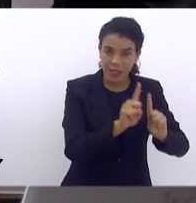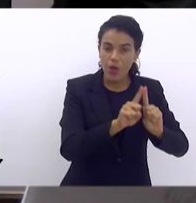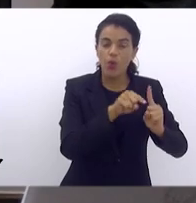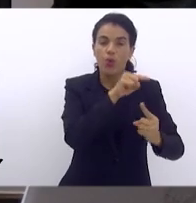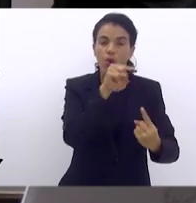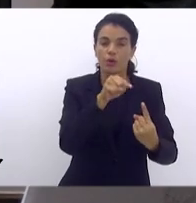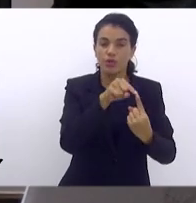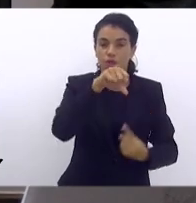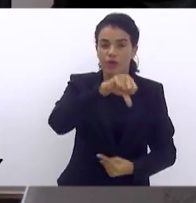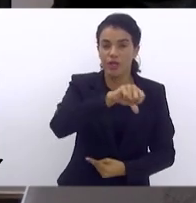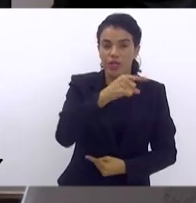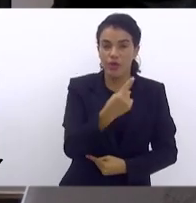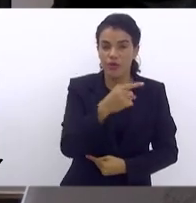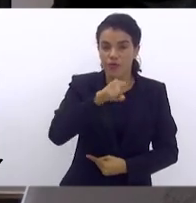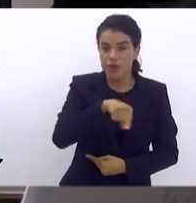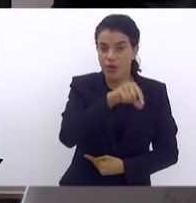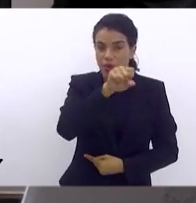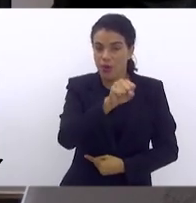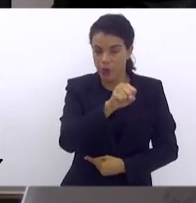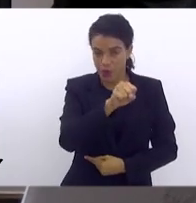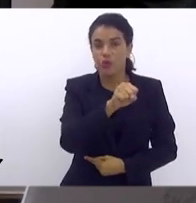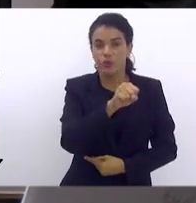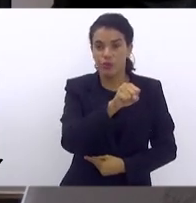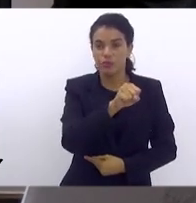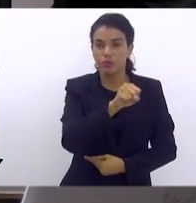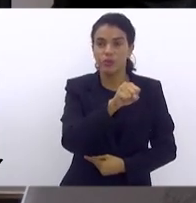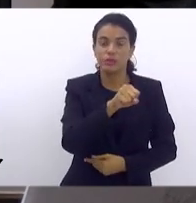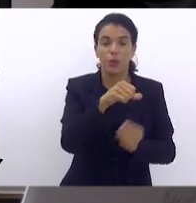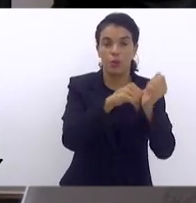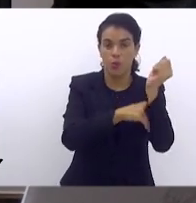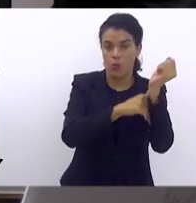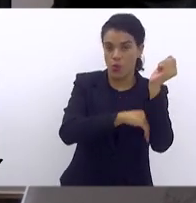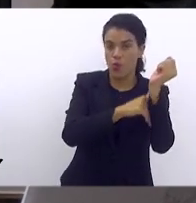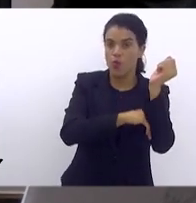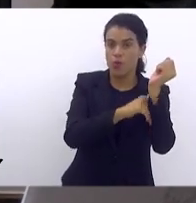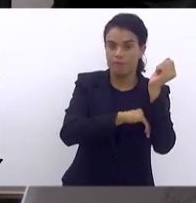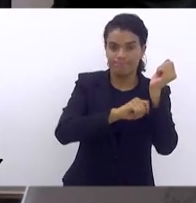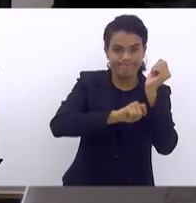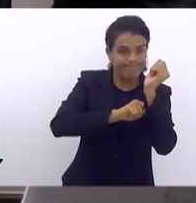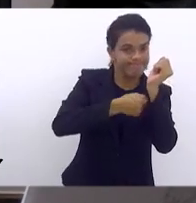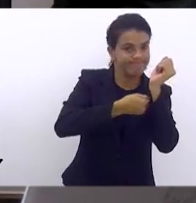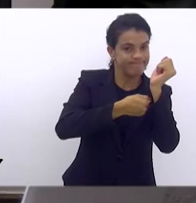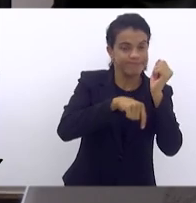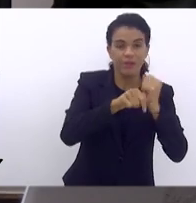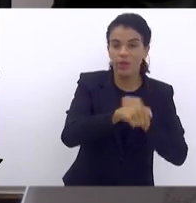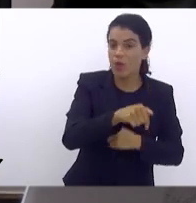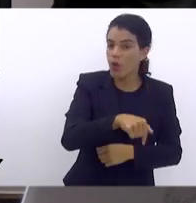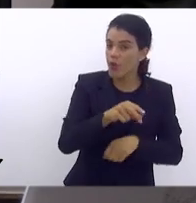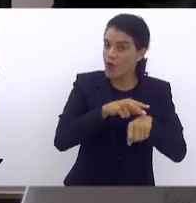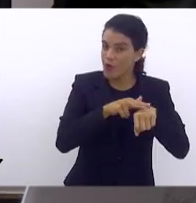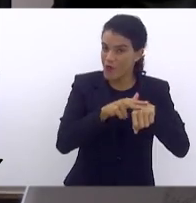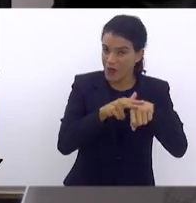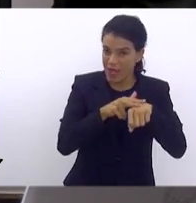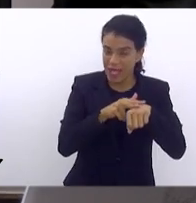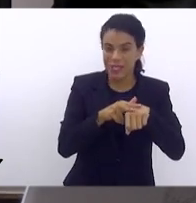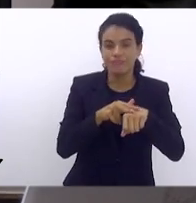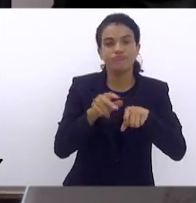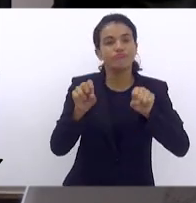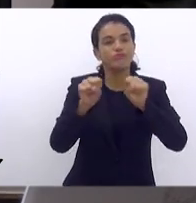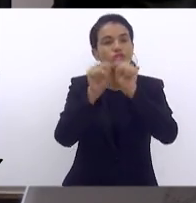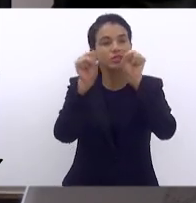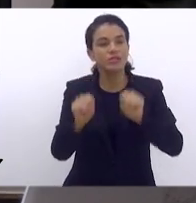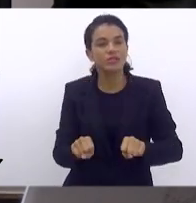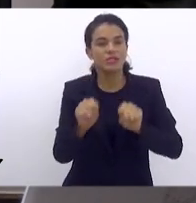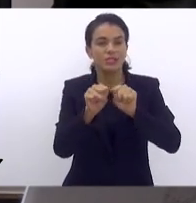que 91,8% dos casos do nudem eles são sigilosos no verde né nesse nosso sistema eletrônico a gente